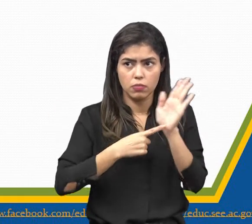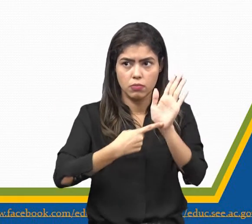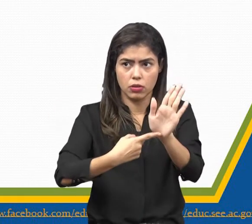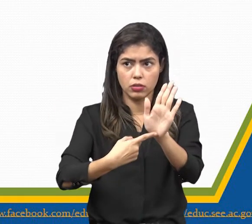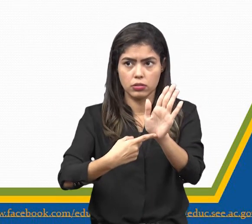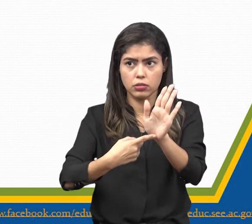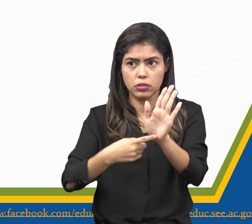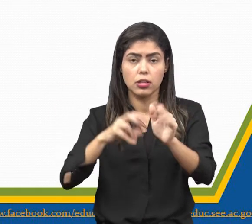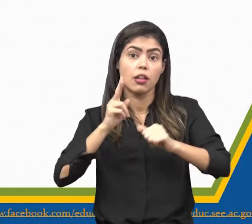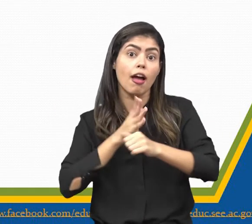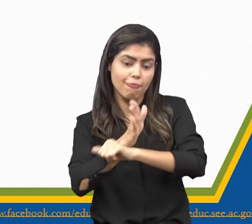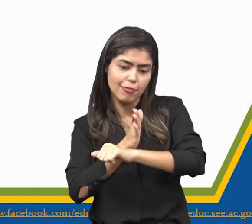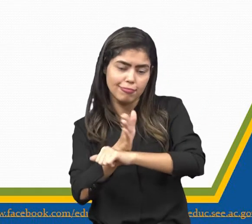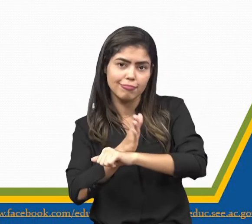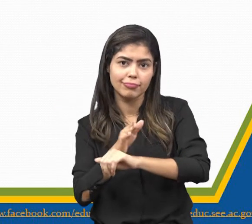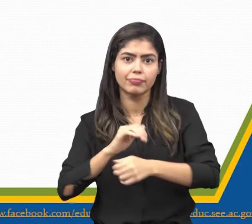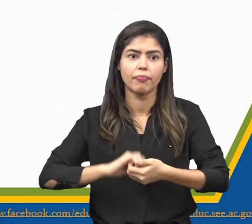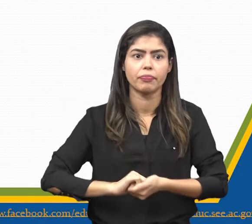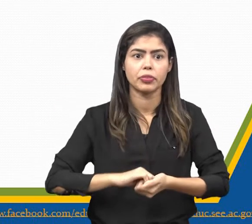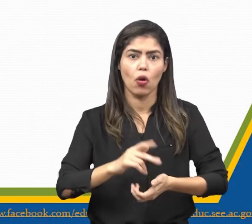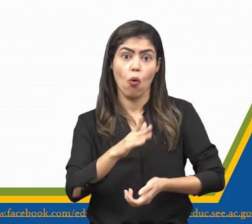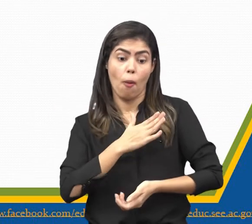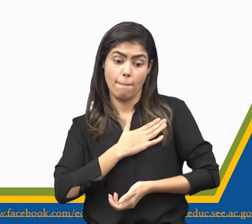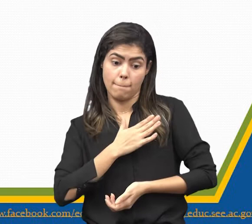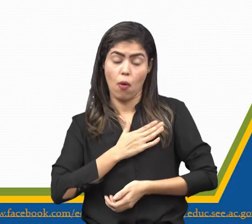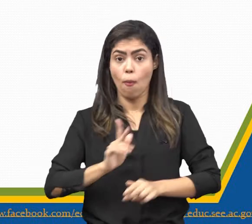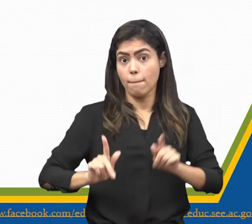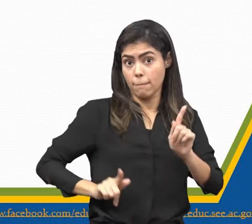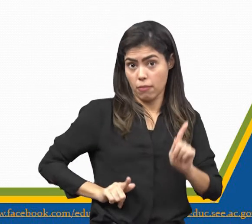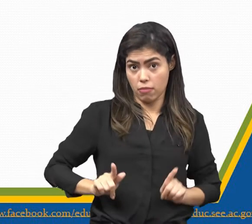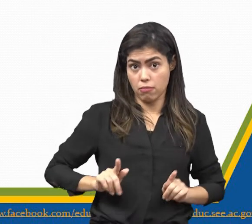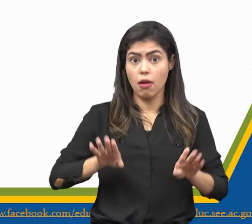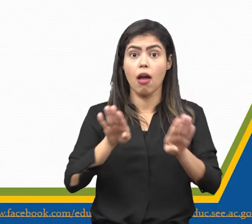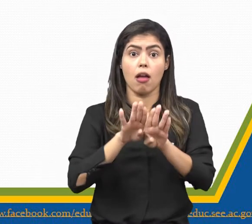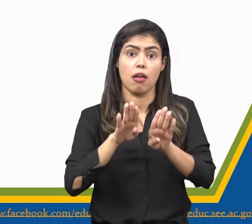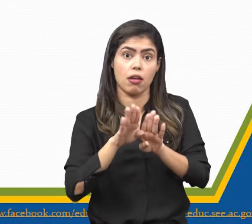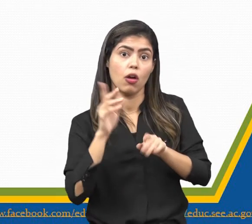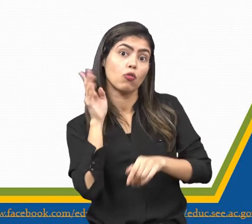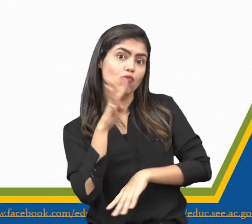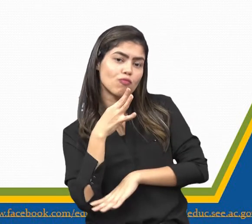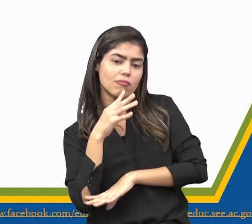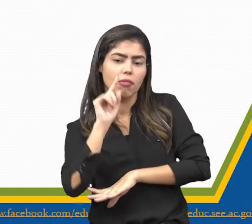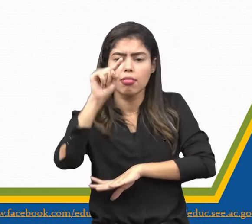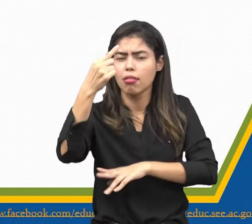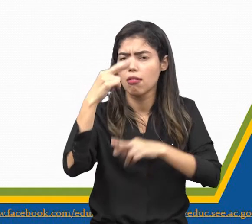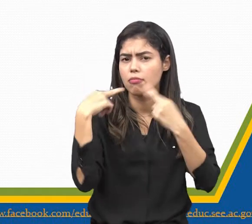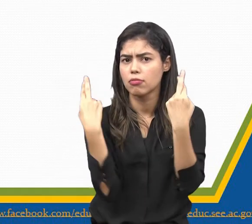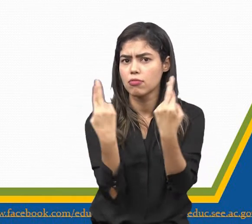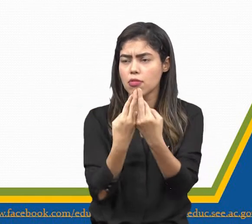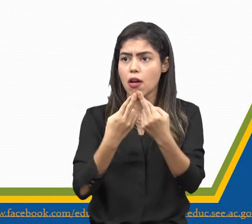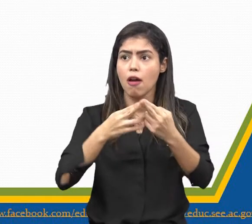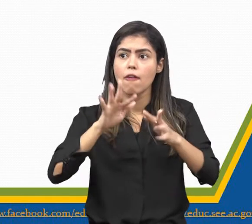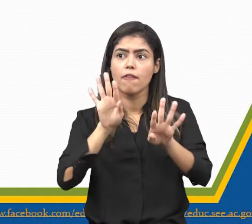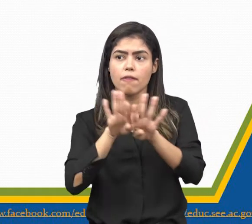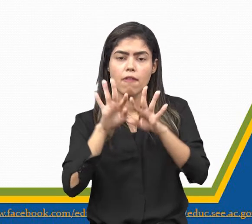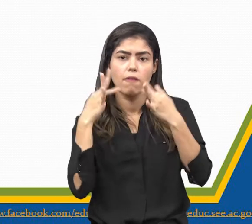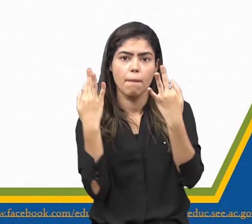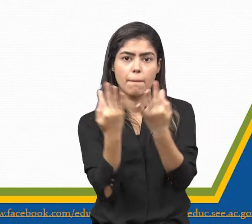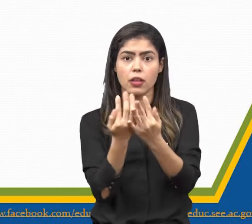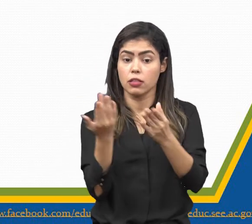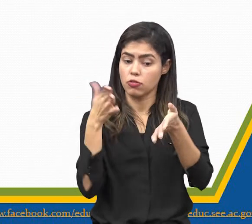to visit. Então, o primo que nós conhecemos lá na reunião de famílias está chegando para nos